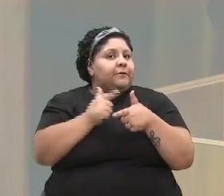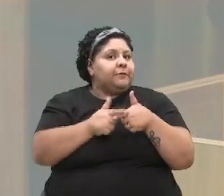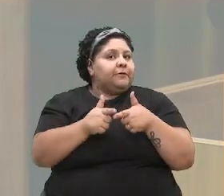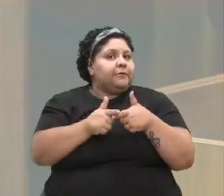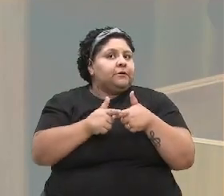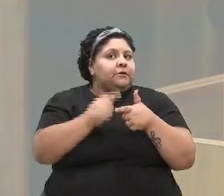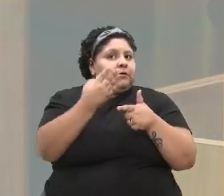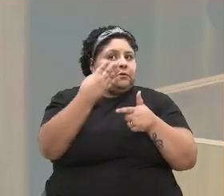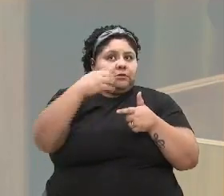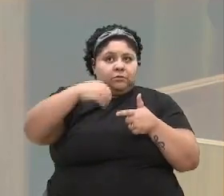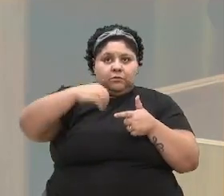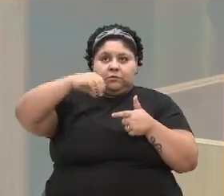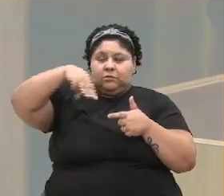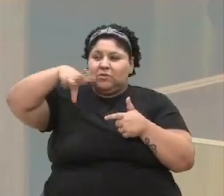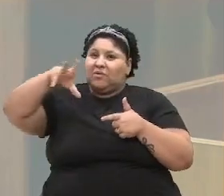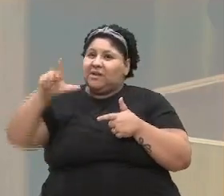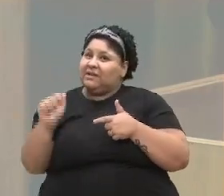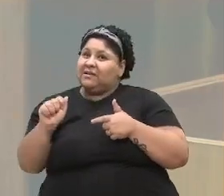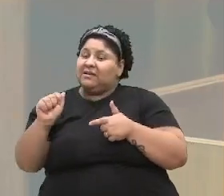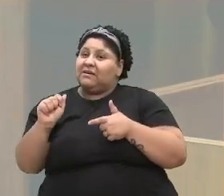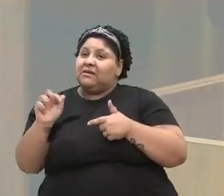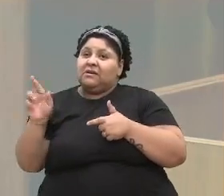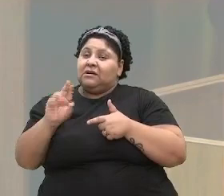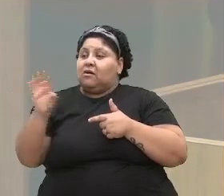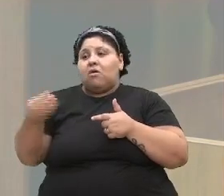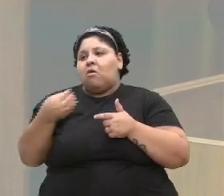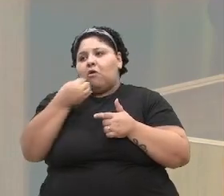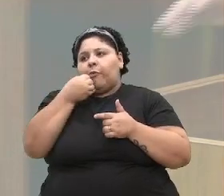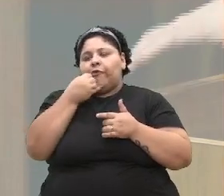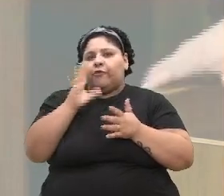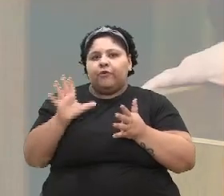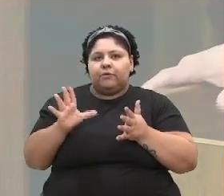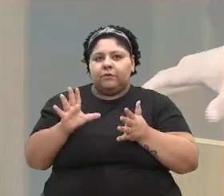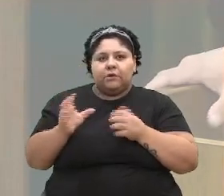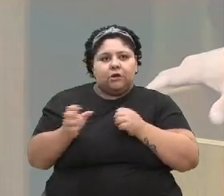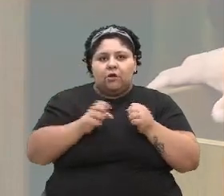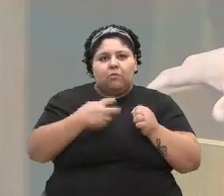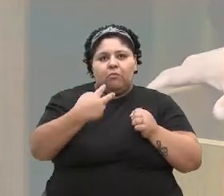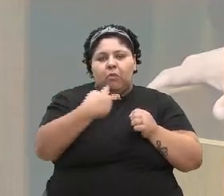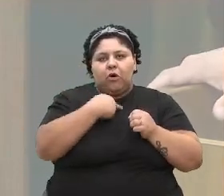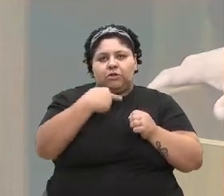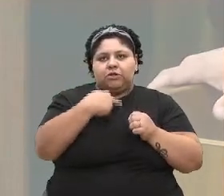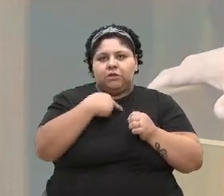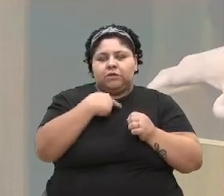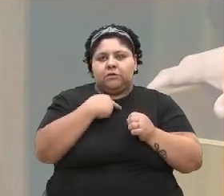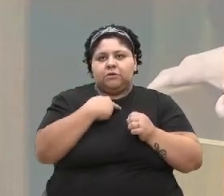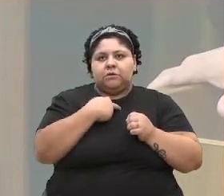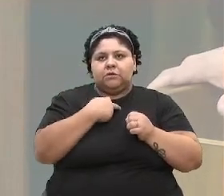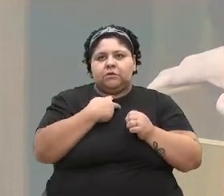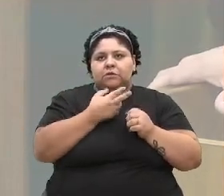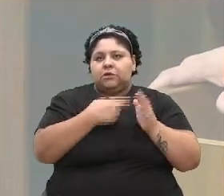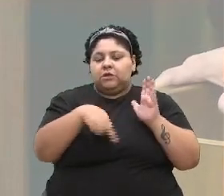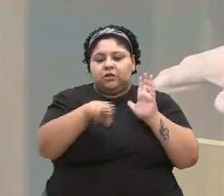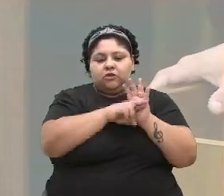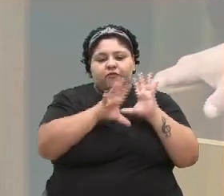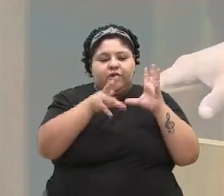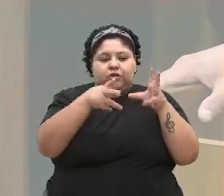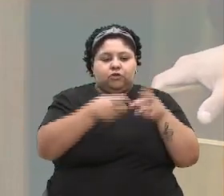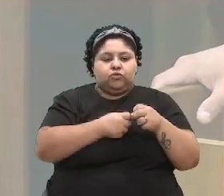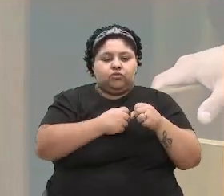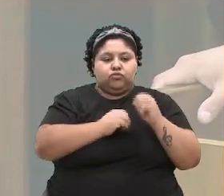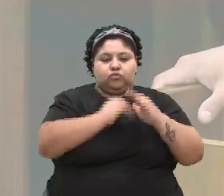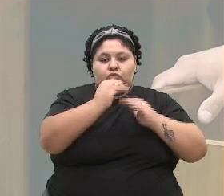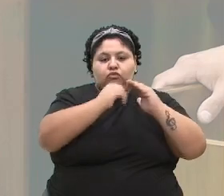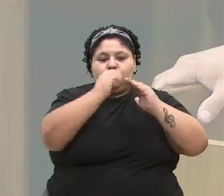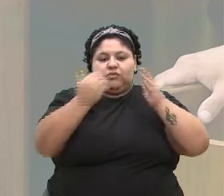desses 40 milhões é fático que não será possível resolver e construir e fazer todas essas obras